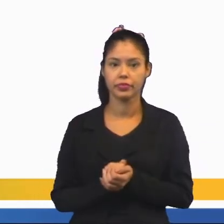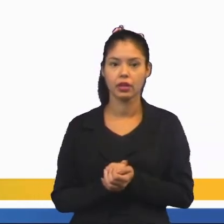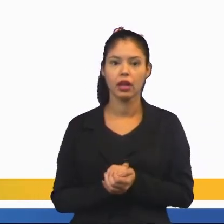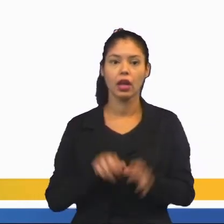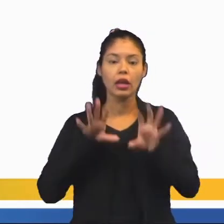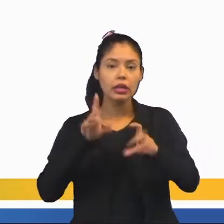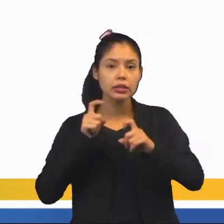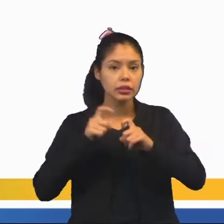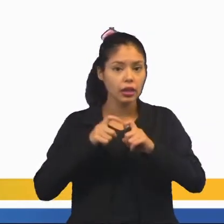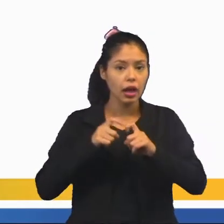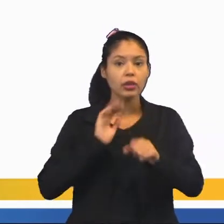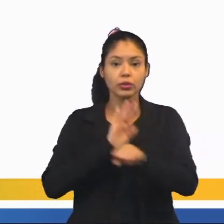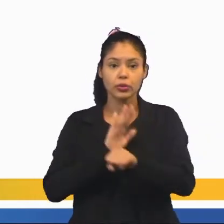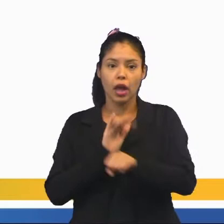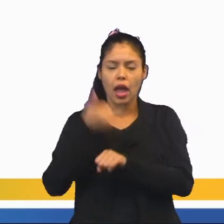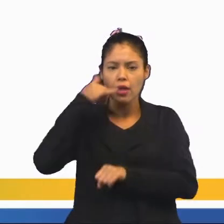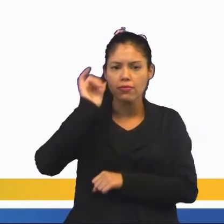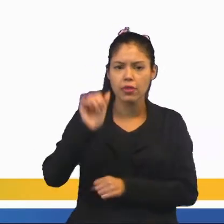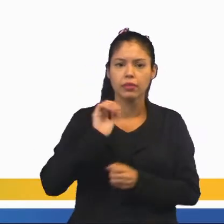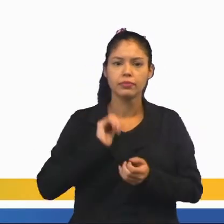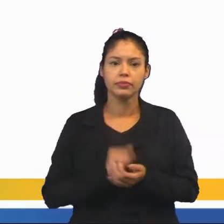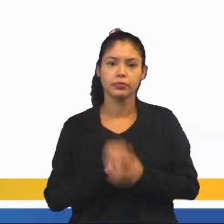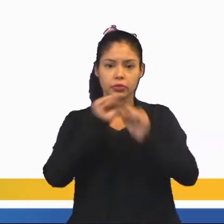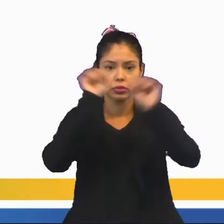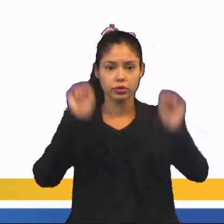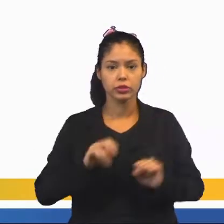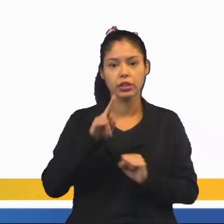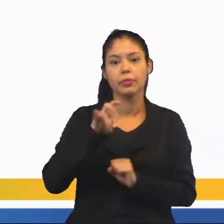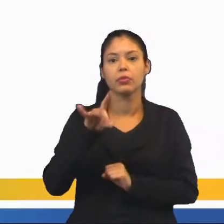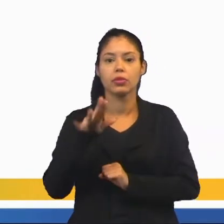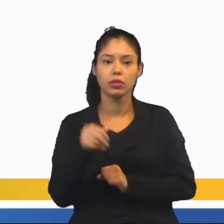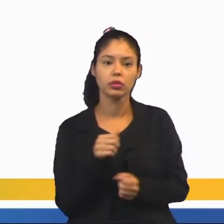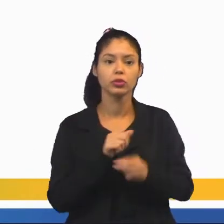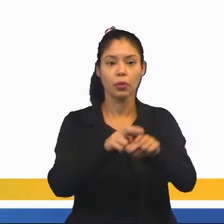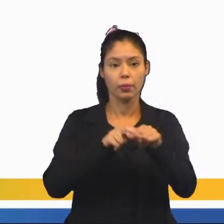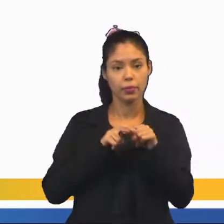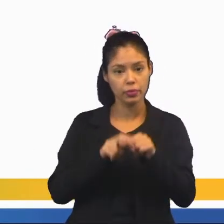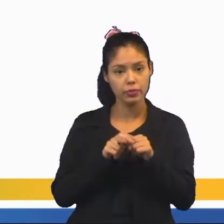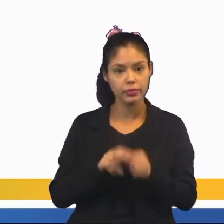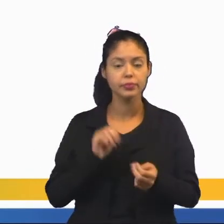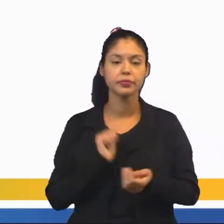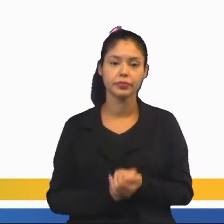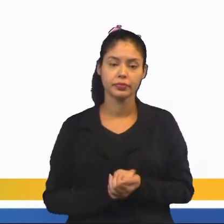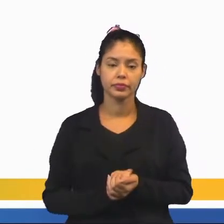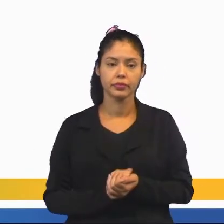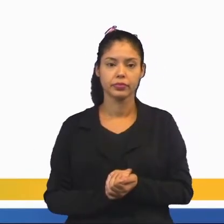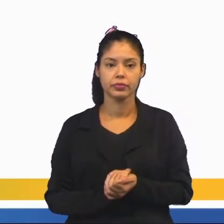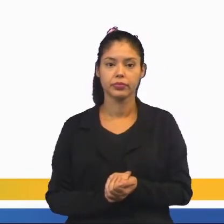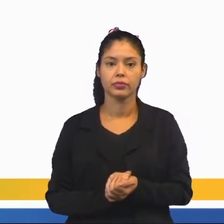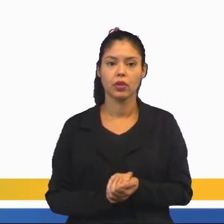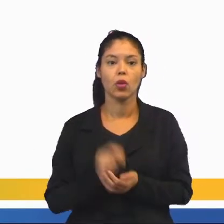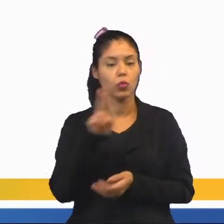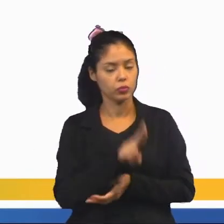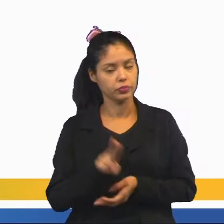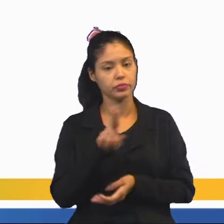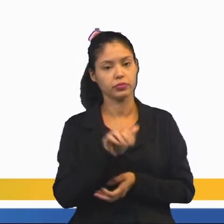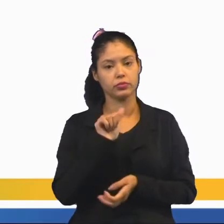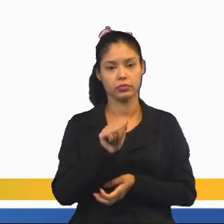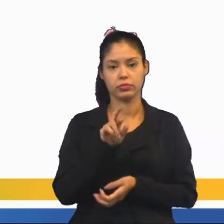Esses medicamentos ajudam a evitar o enfraquecimento do sistema imunológico. Por isso, o